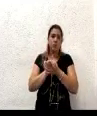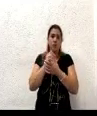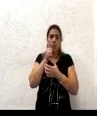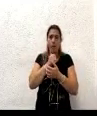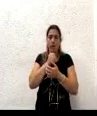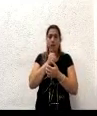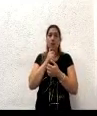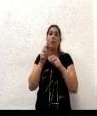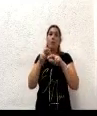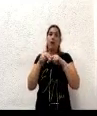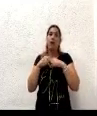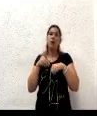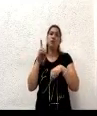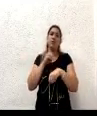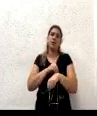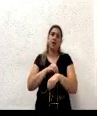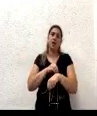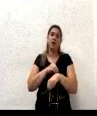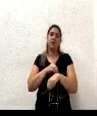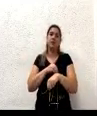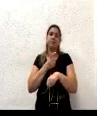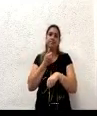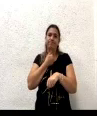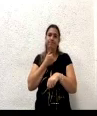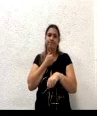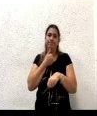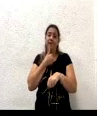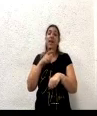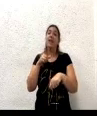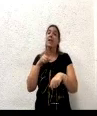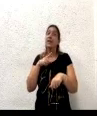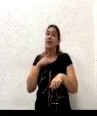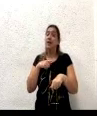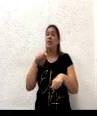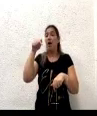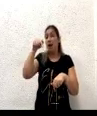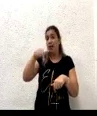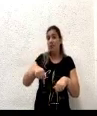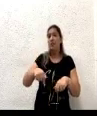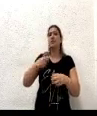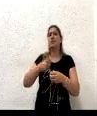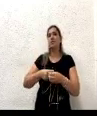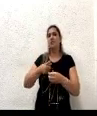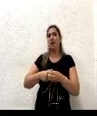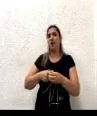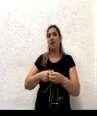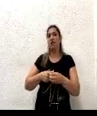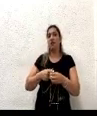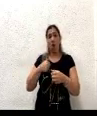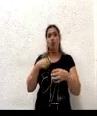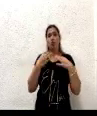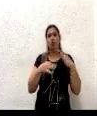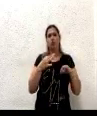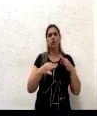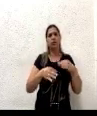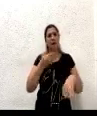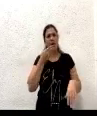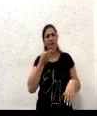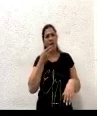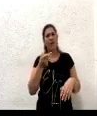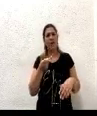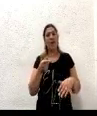hemorrágica e teve alguns problemas na saúde nossa aqui. Inclusive, eu briguei na justiça quanto isso aí. Mas,